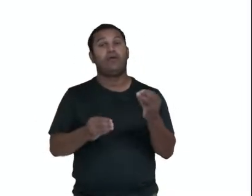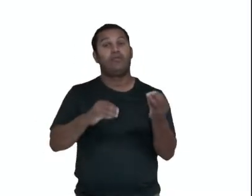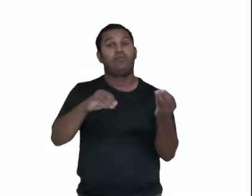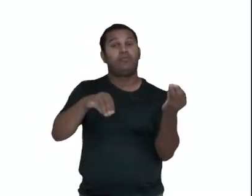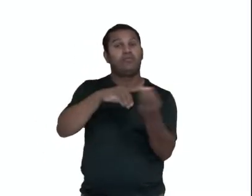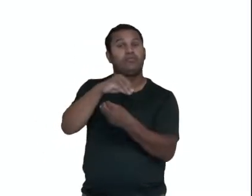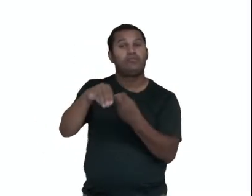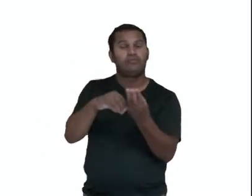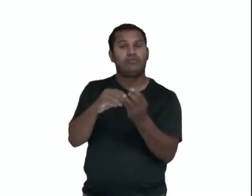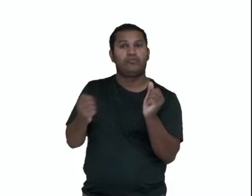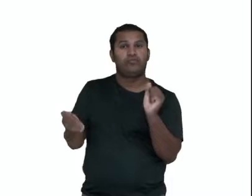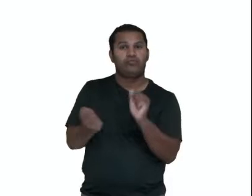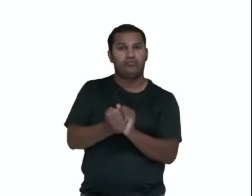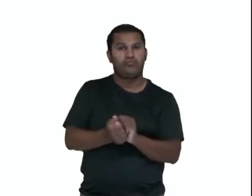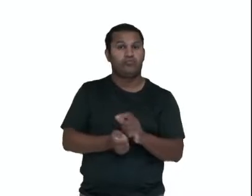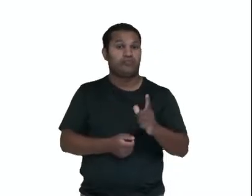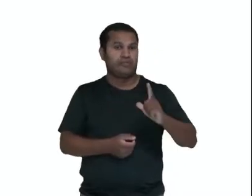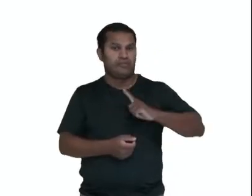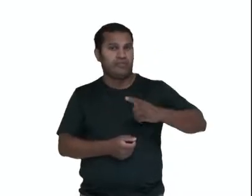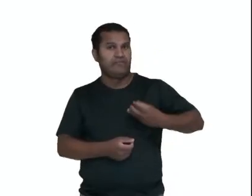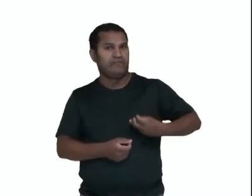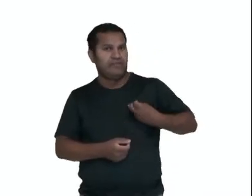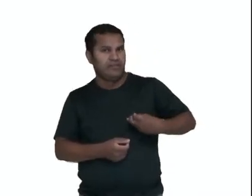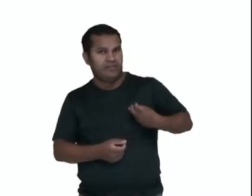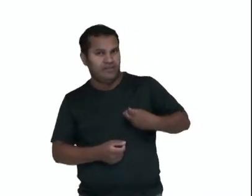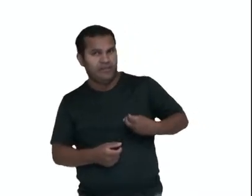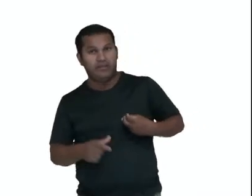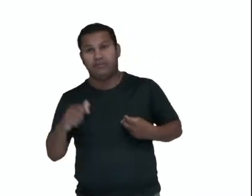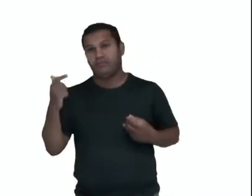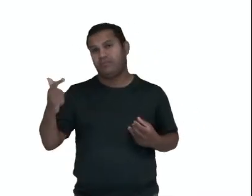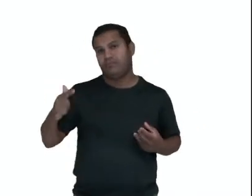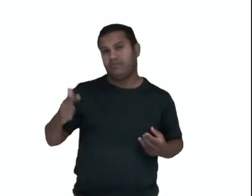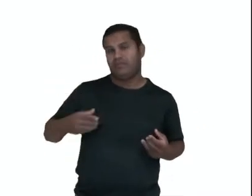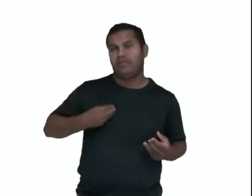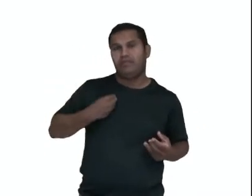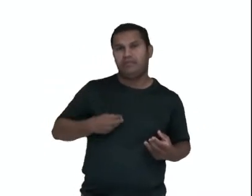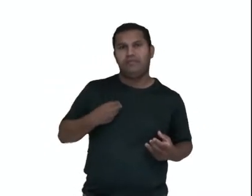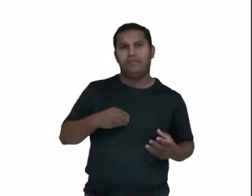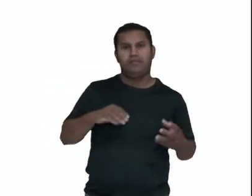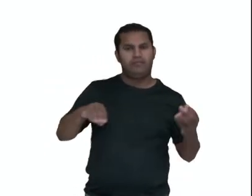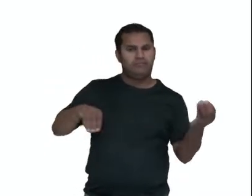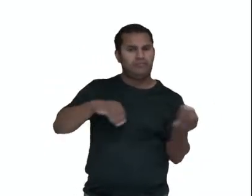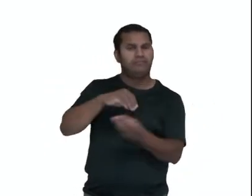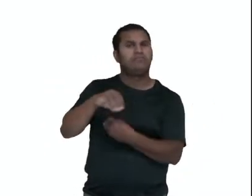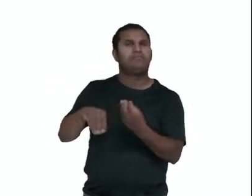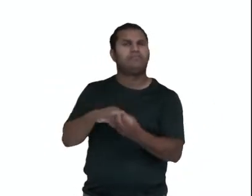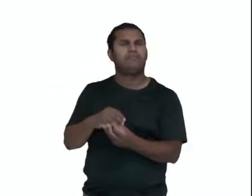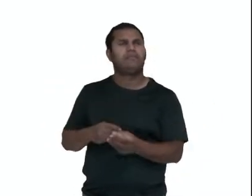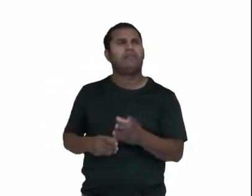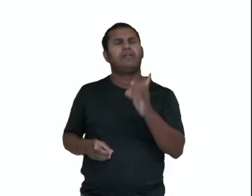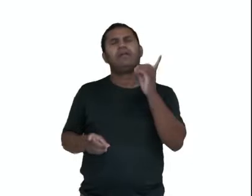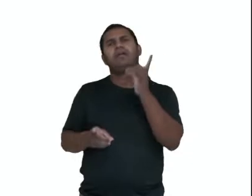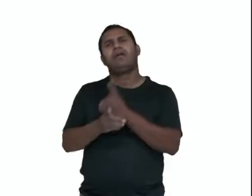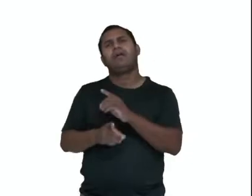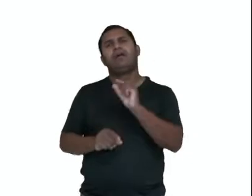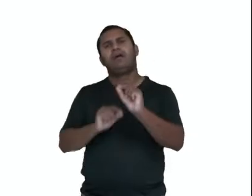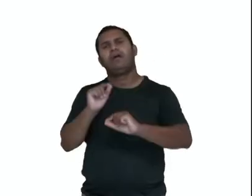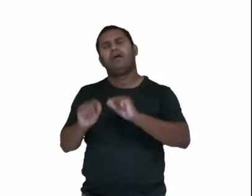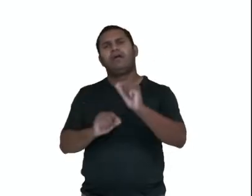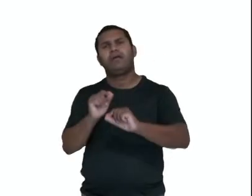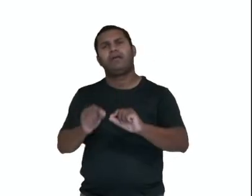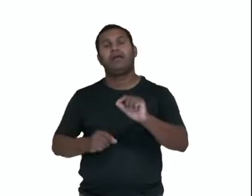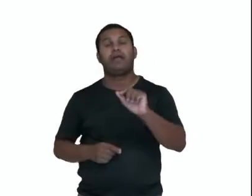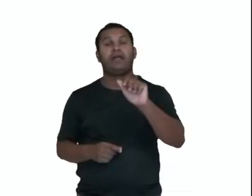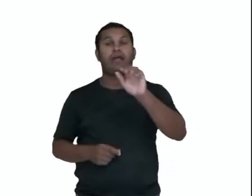abióticos. Vários ecossistemas, eles vão formar o quê? Vão formar a biosfera, que são um conjunto dos seres